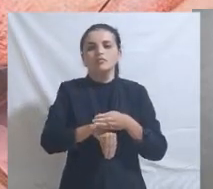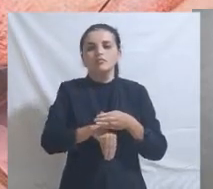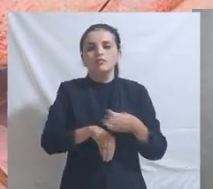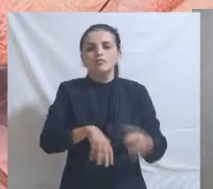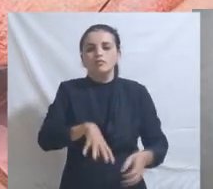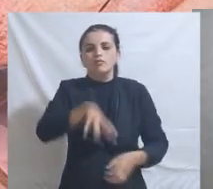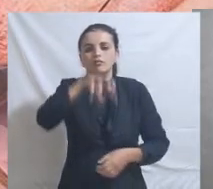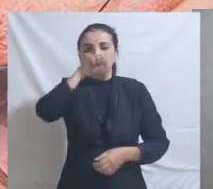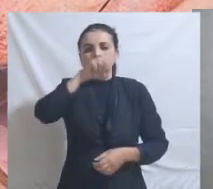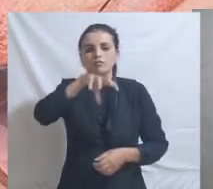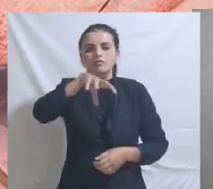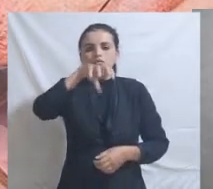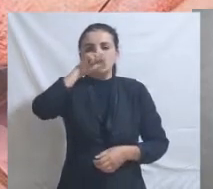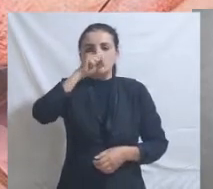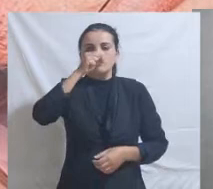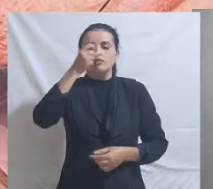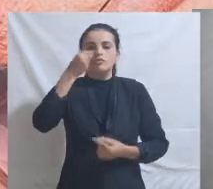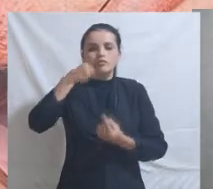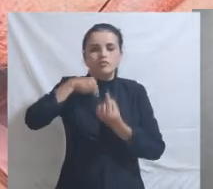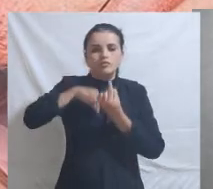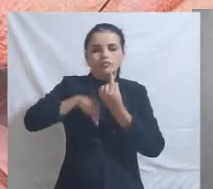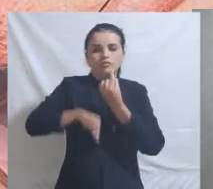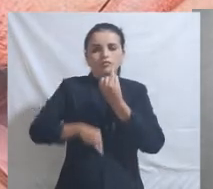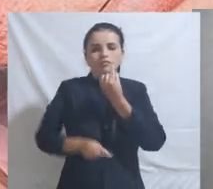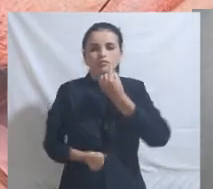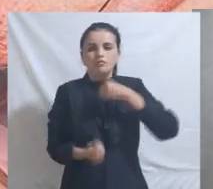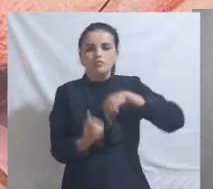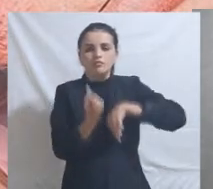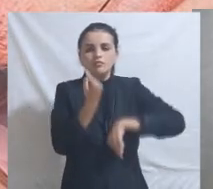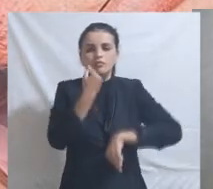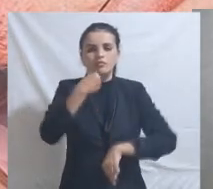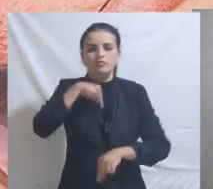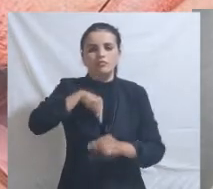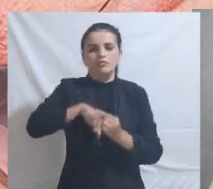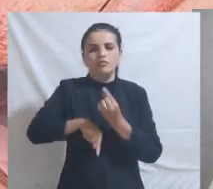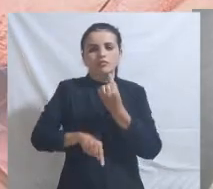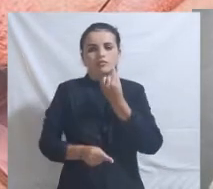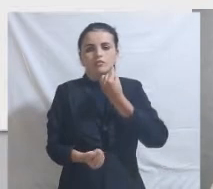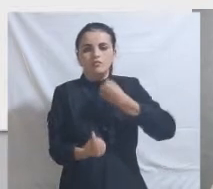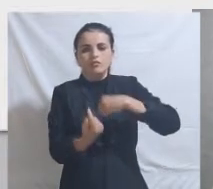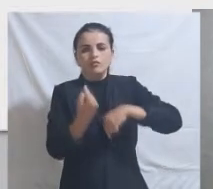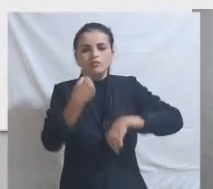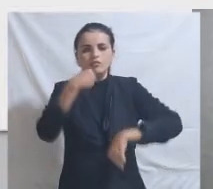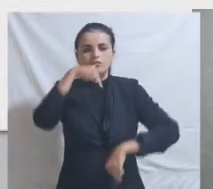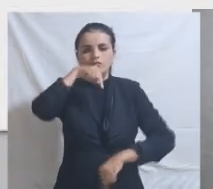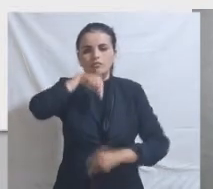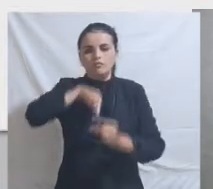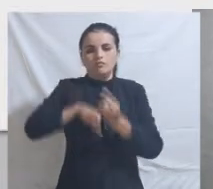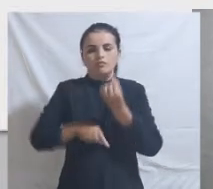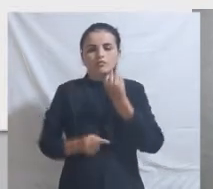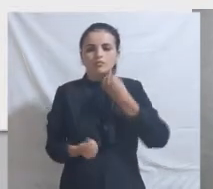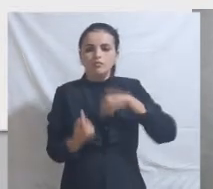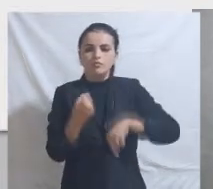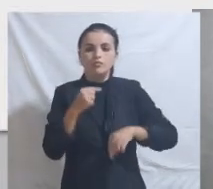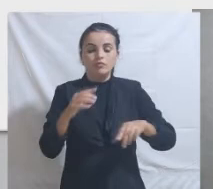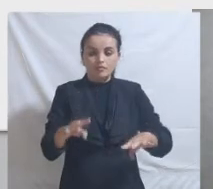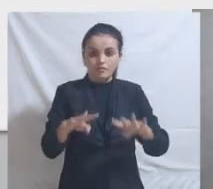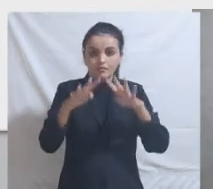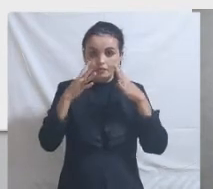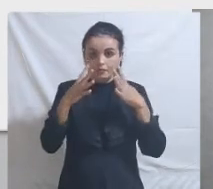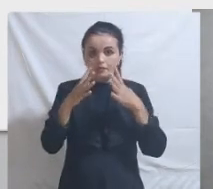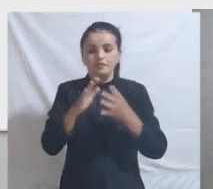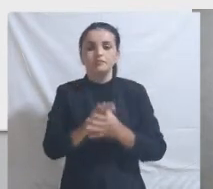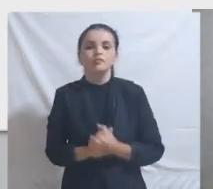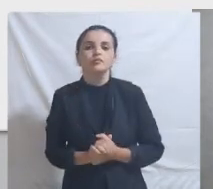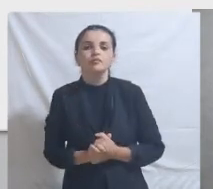especificamente, que é o ato de a gente inspirar e expirar, é o que a gente chama de respiração pulmonar. Então, vejam só. O nosso